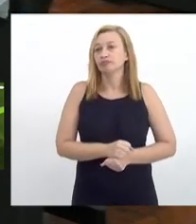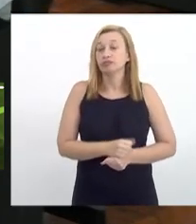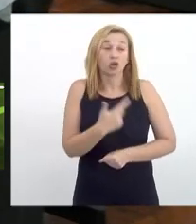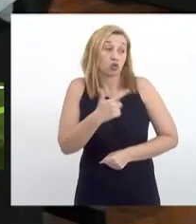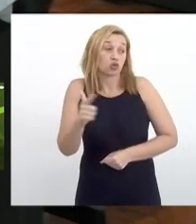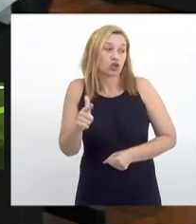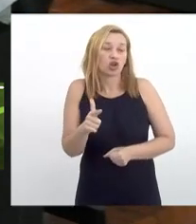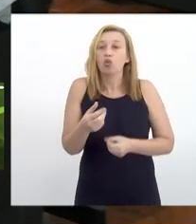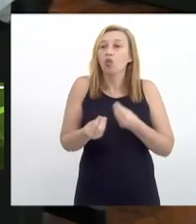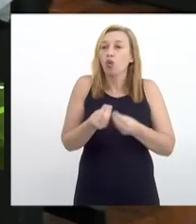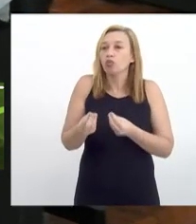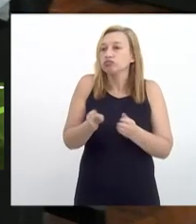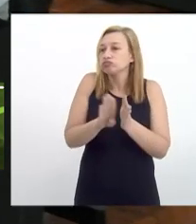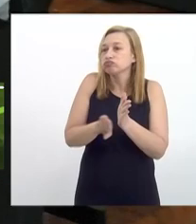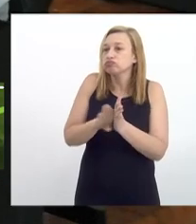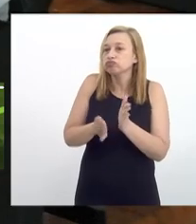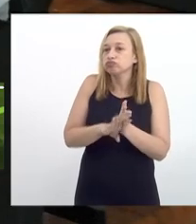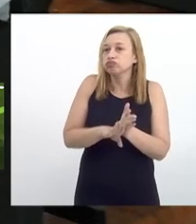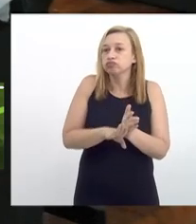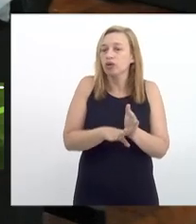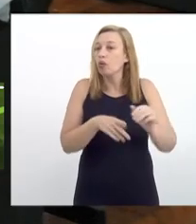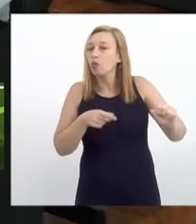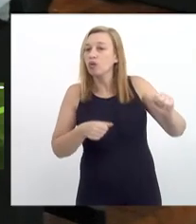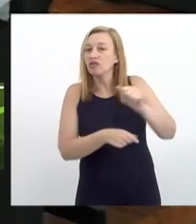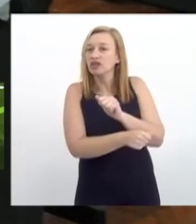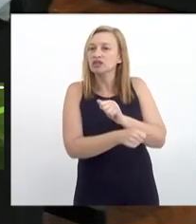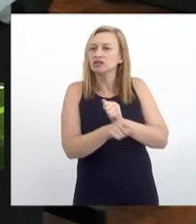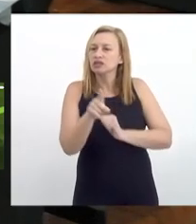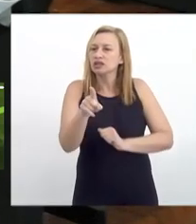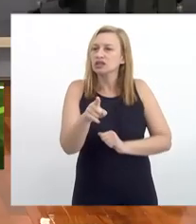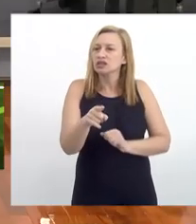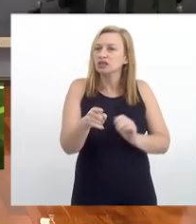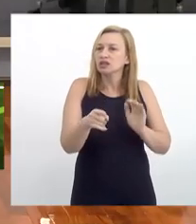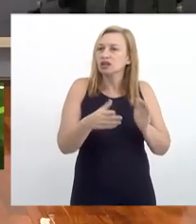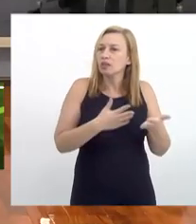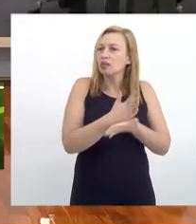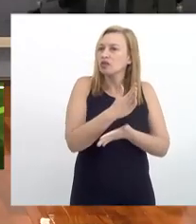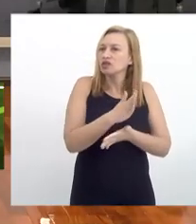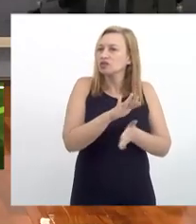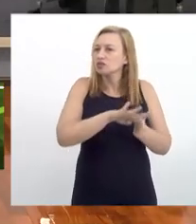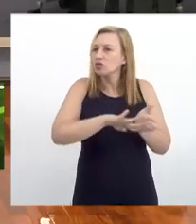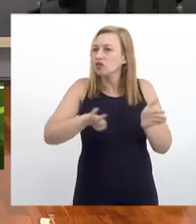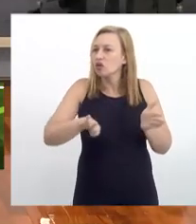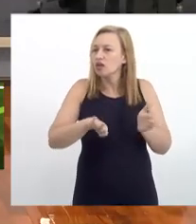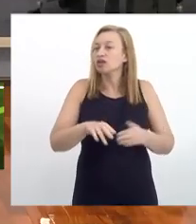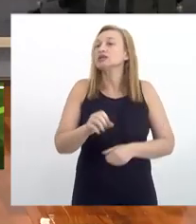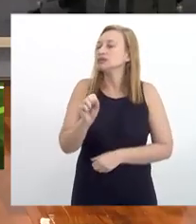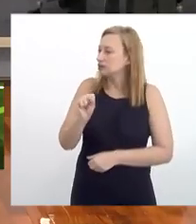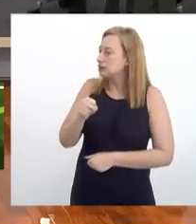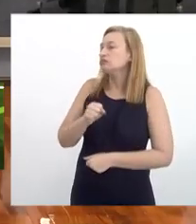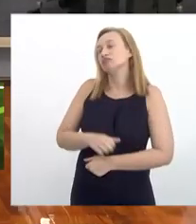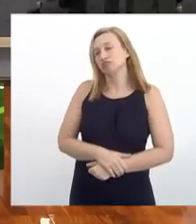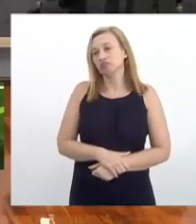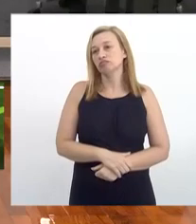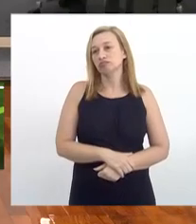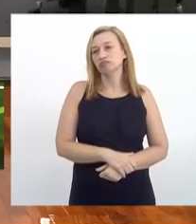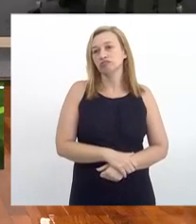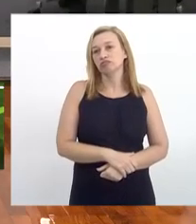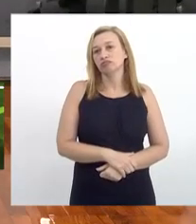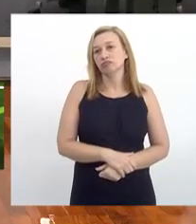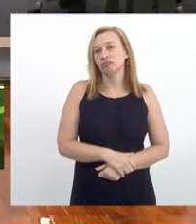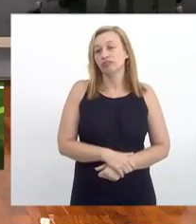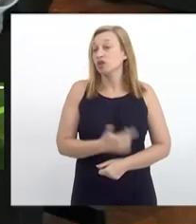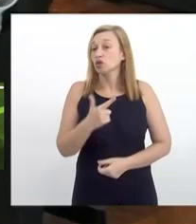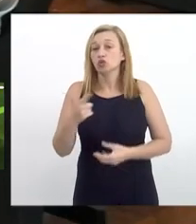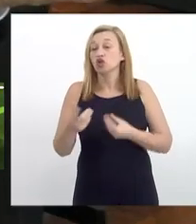tem como gastar. o investimento nessa tese da aprovação estaria fora. Pois é. Então, não